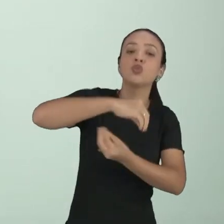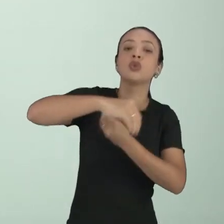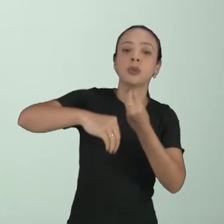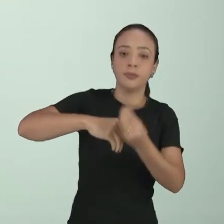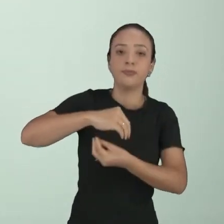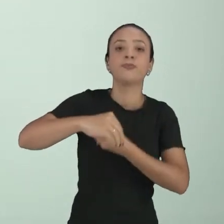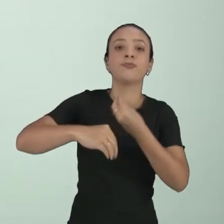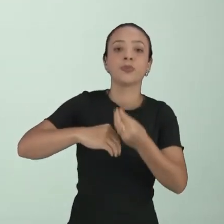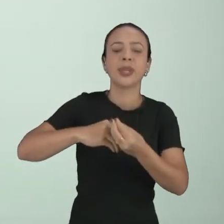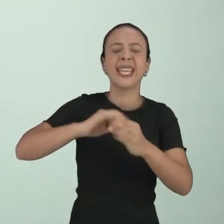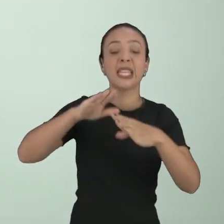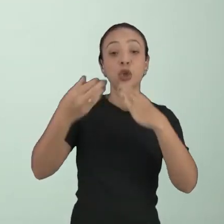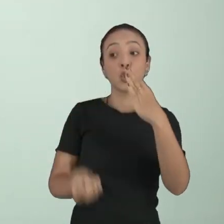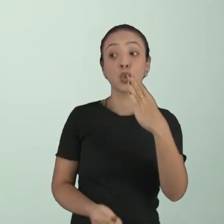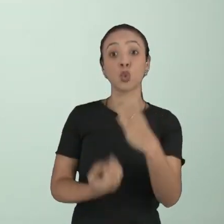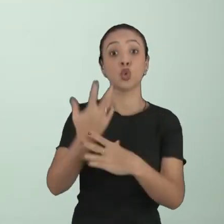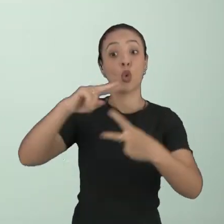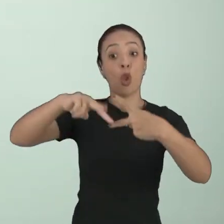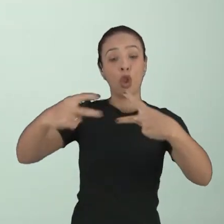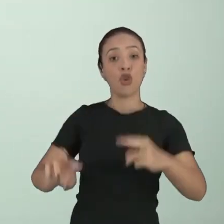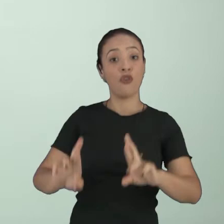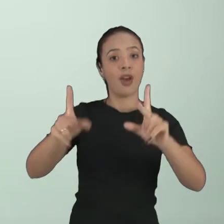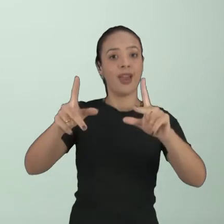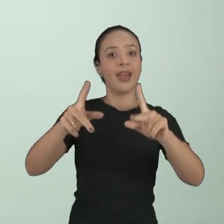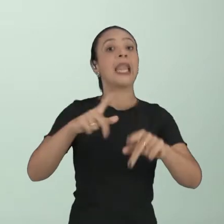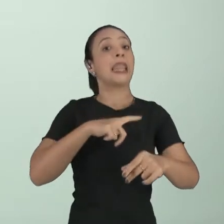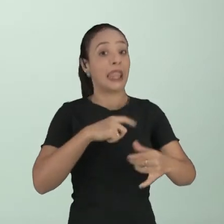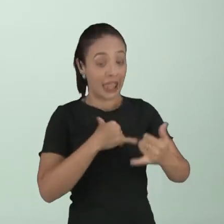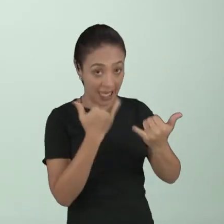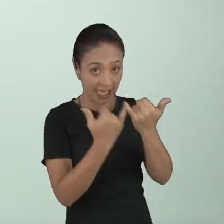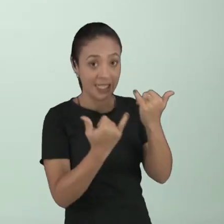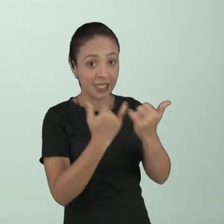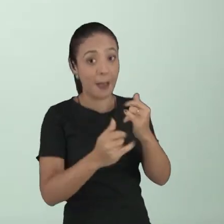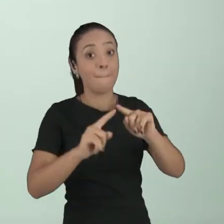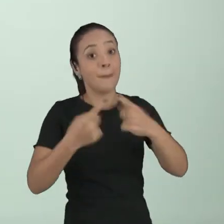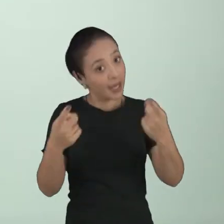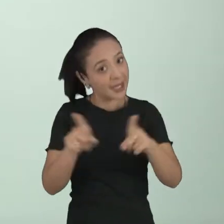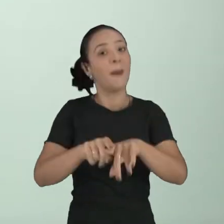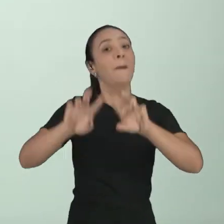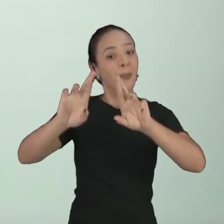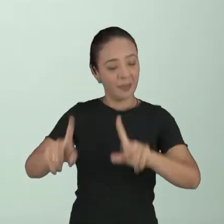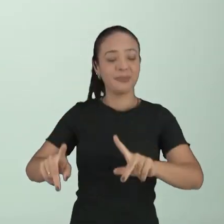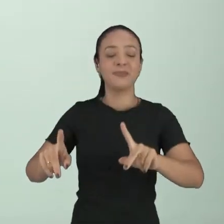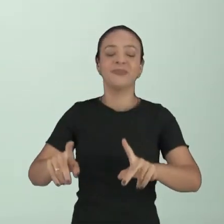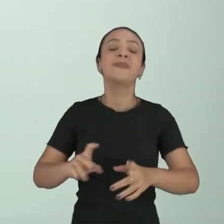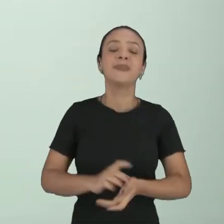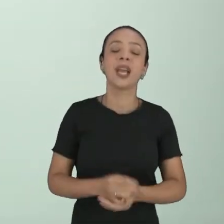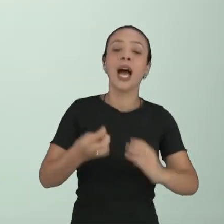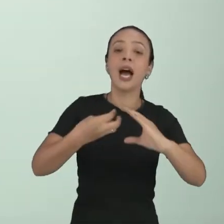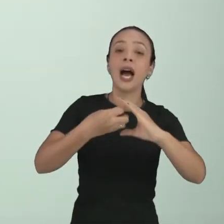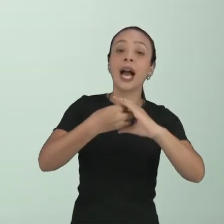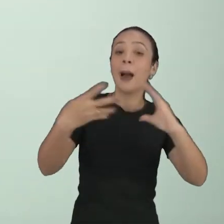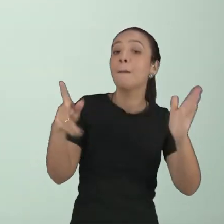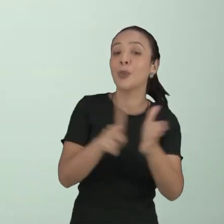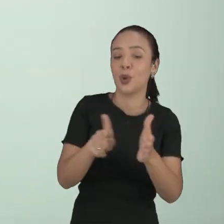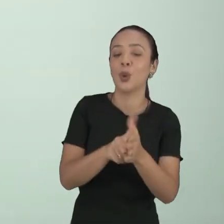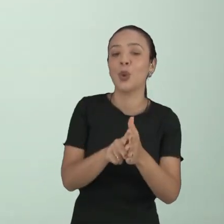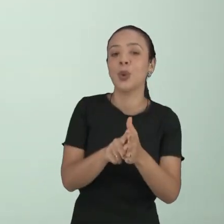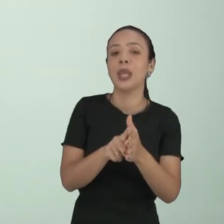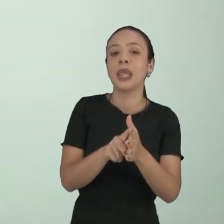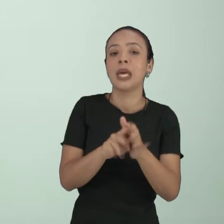um material genético diferente. Ele vai ser parecido, mas ele também vai ser diferente, tá? É isso que caracteriza a